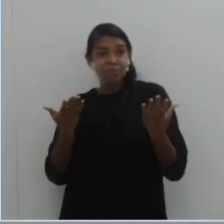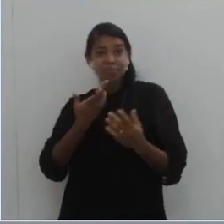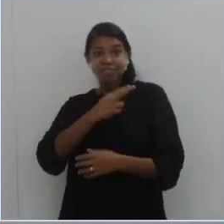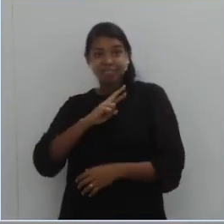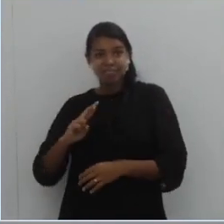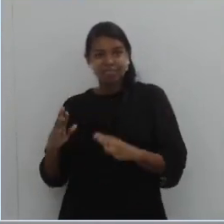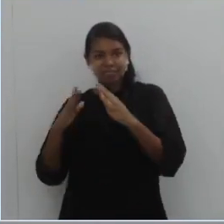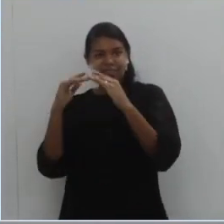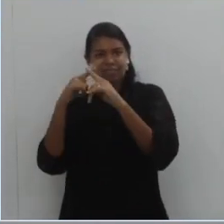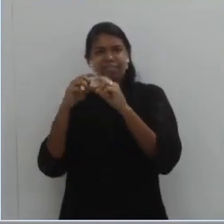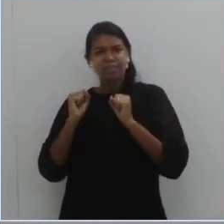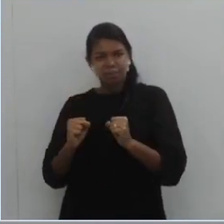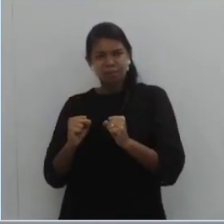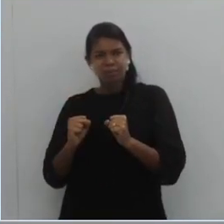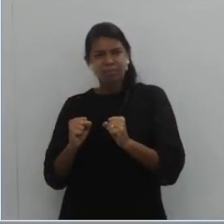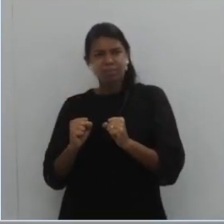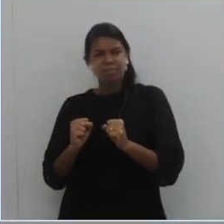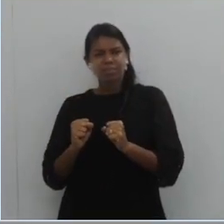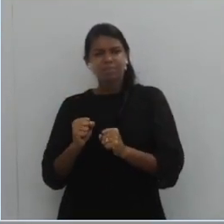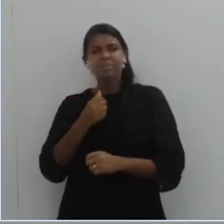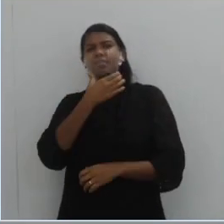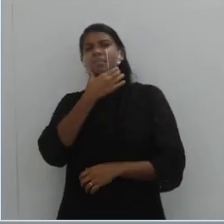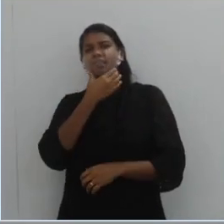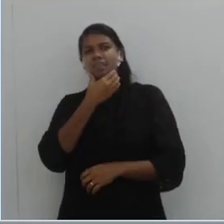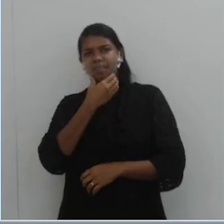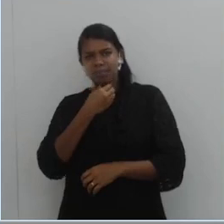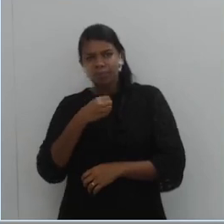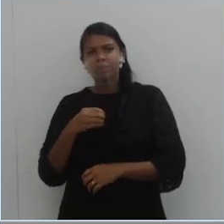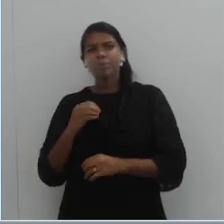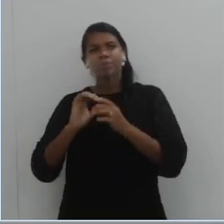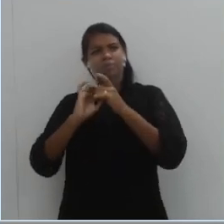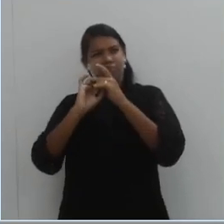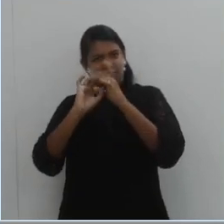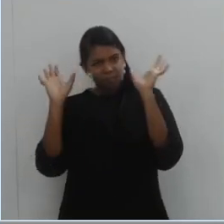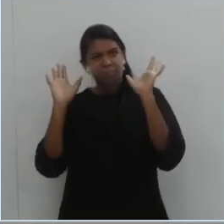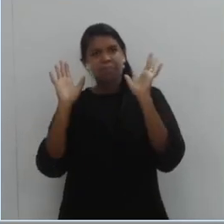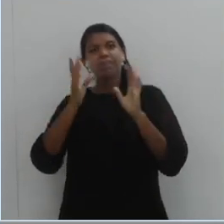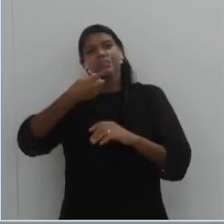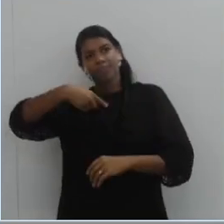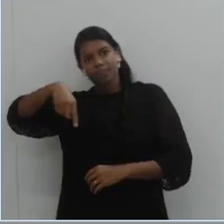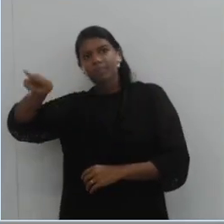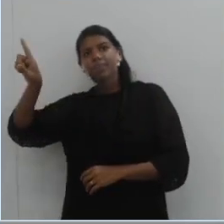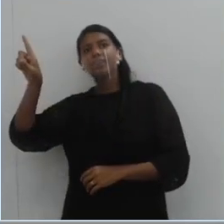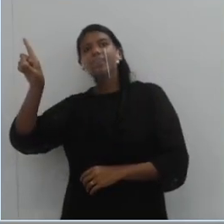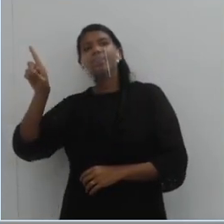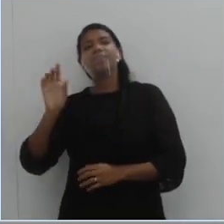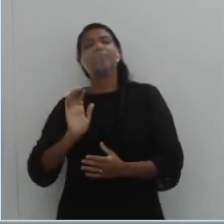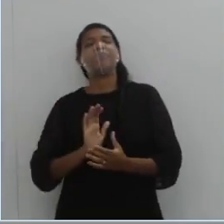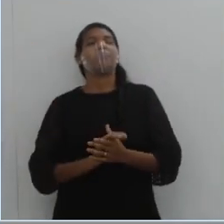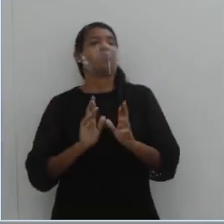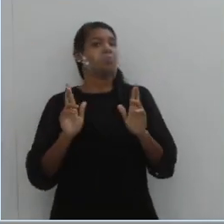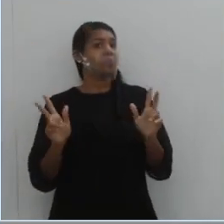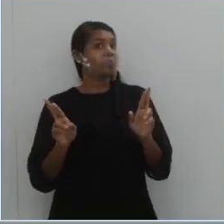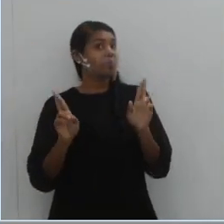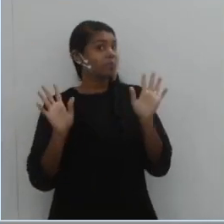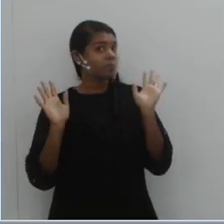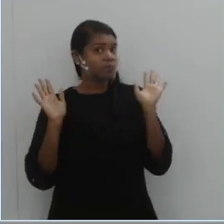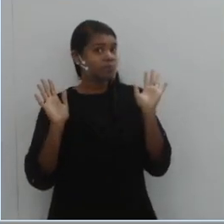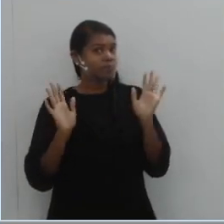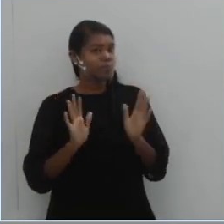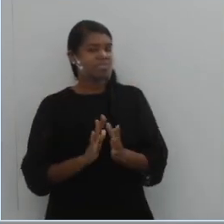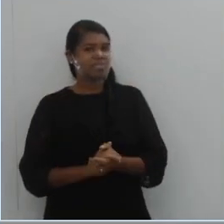posso ir? Aí o marido dizia, pode ir, tá tranquilo. E aí ela ia. Então, é uma diferença